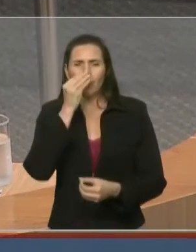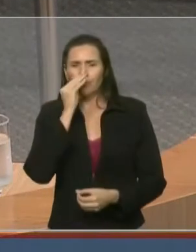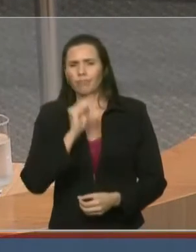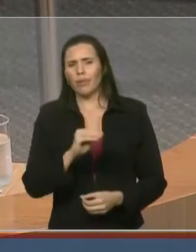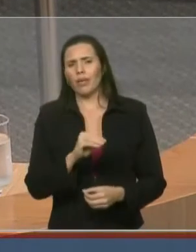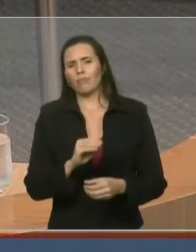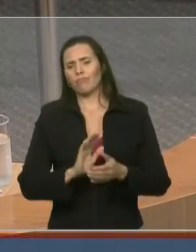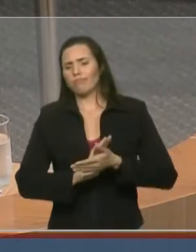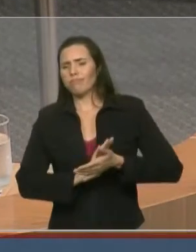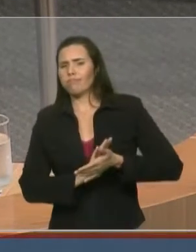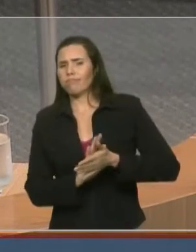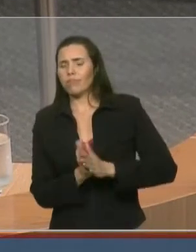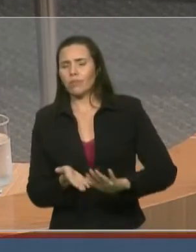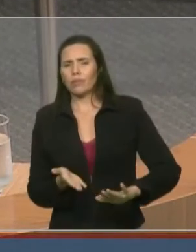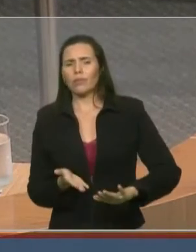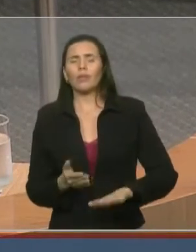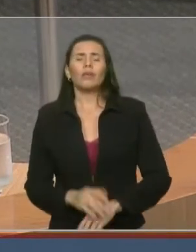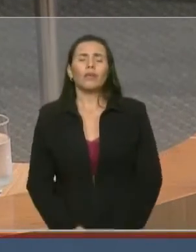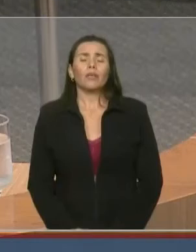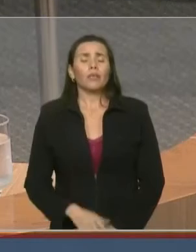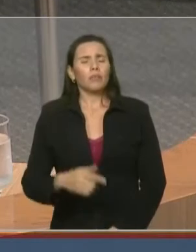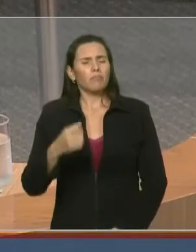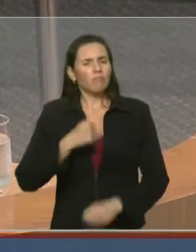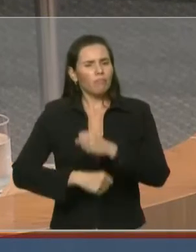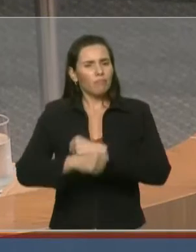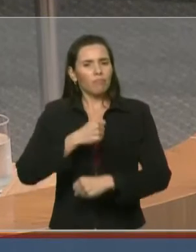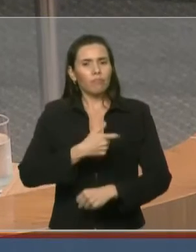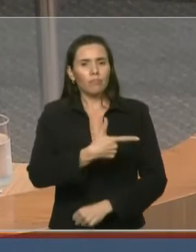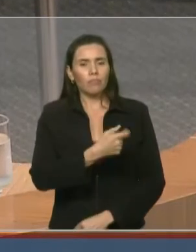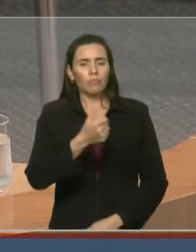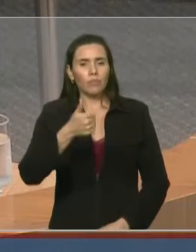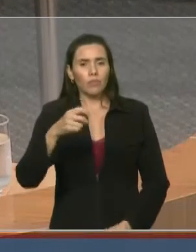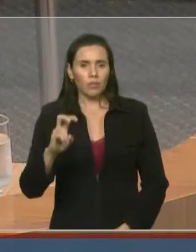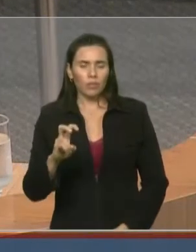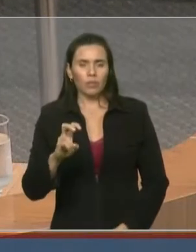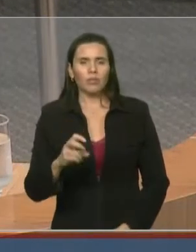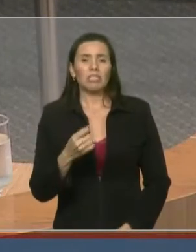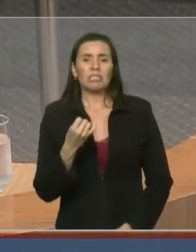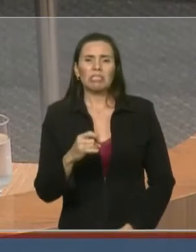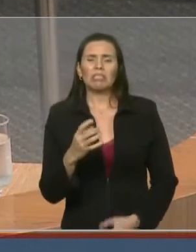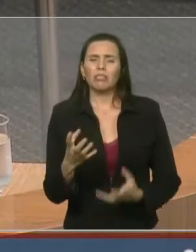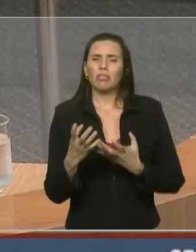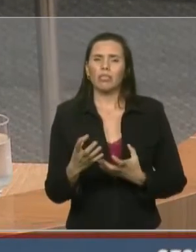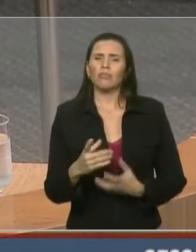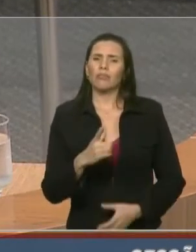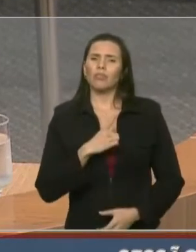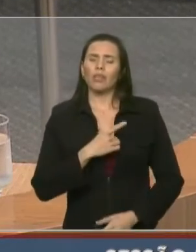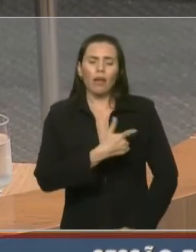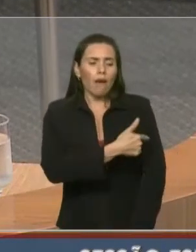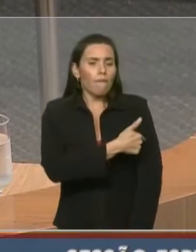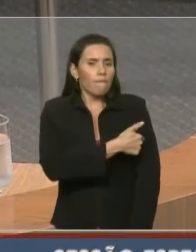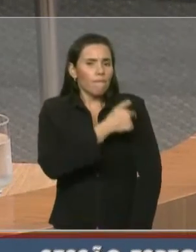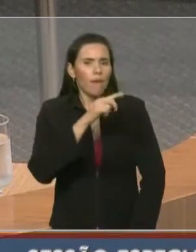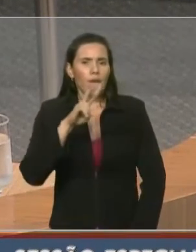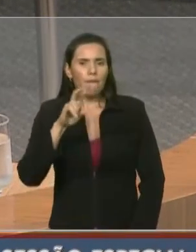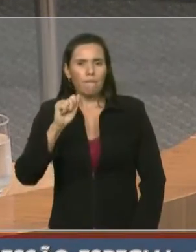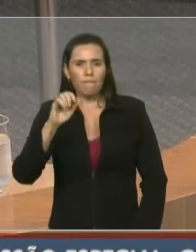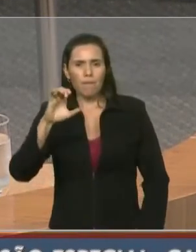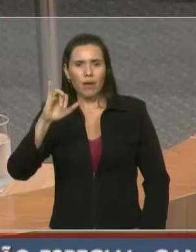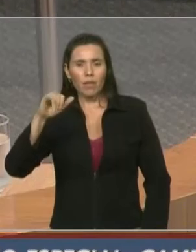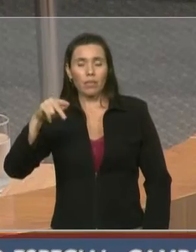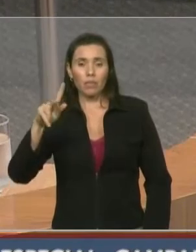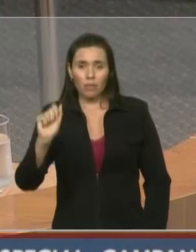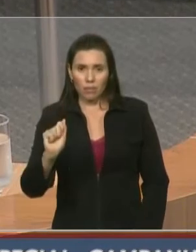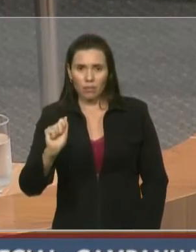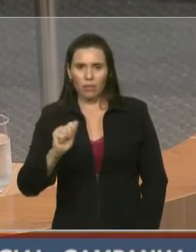de tal modo que eu me lembro que em 2015, para que se garantisse a vacinação em determinadas áreas, sobretudo de população indígena,